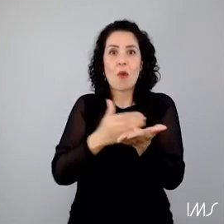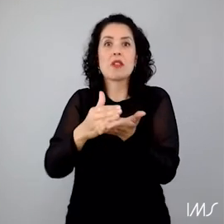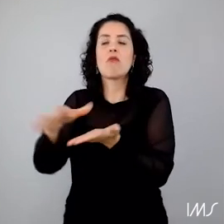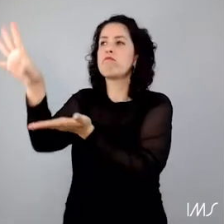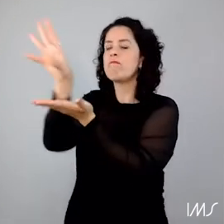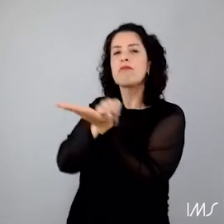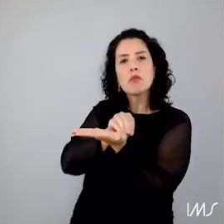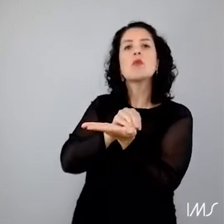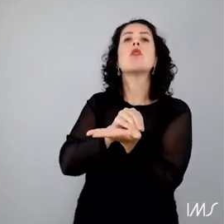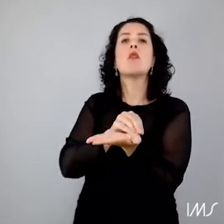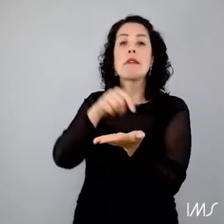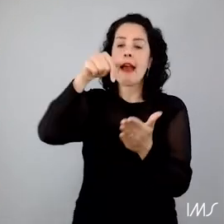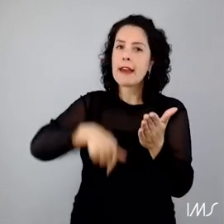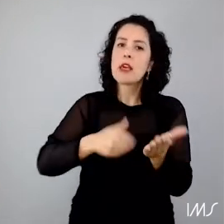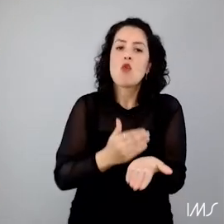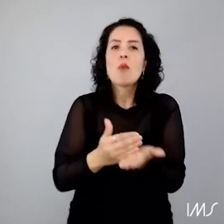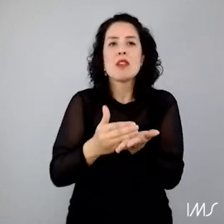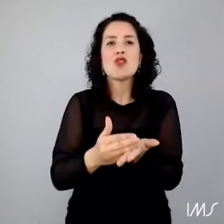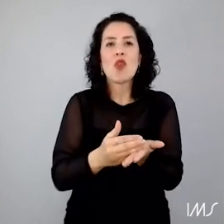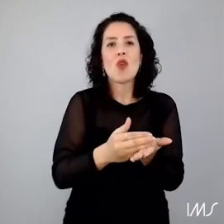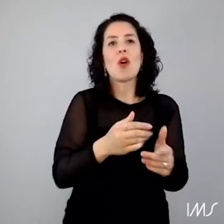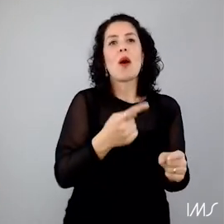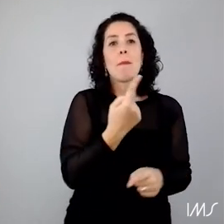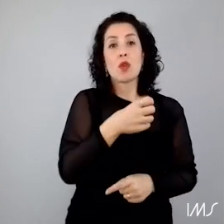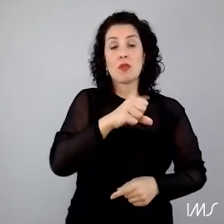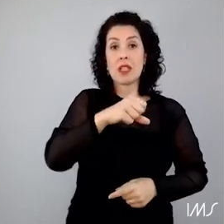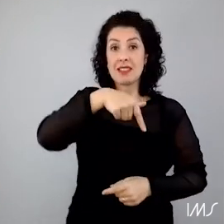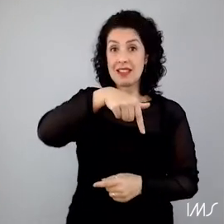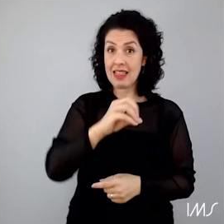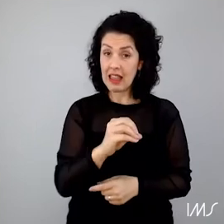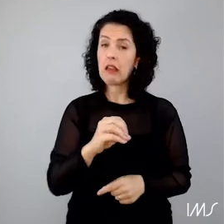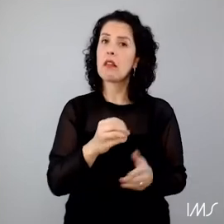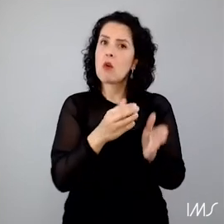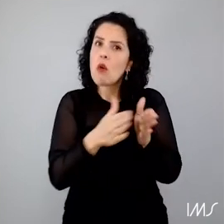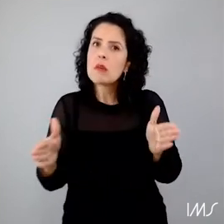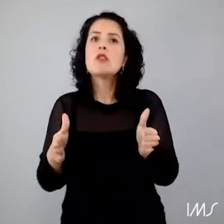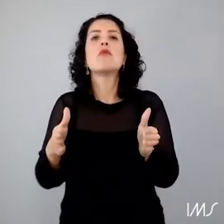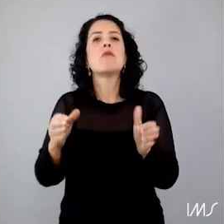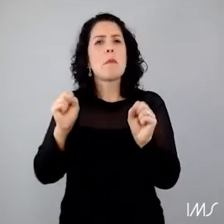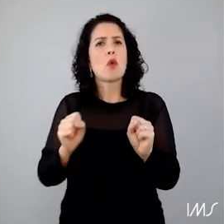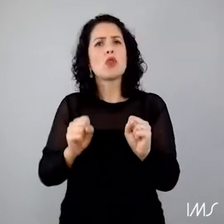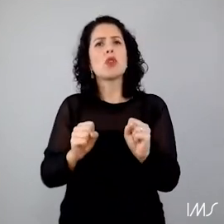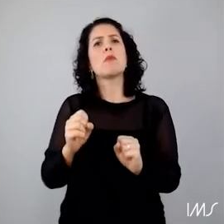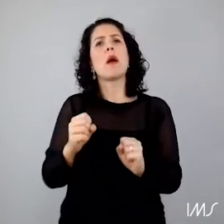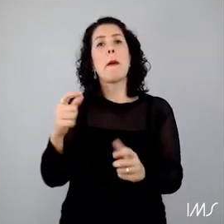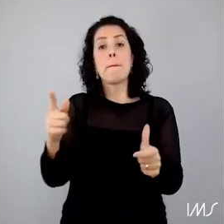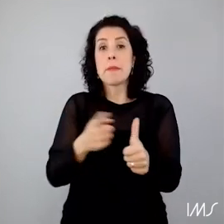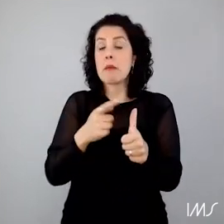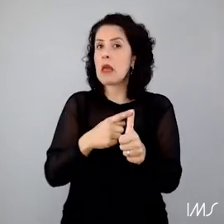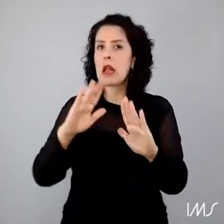anos 70, como, por exemplo, Em Foco, que foi também a primeira escola de fotografia, sob a direção de Claude